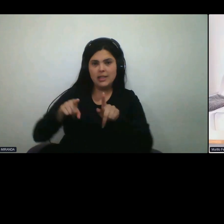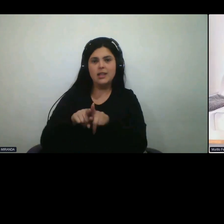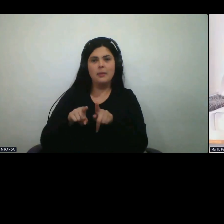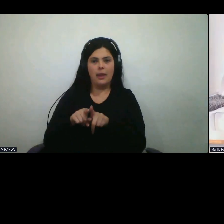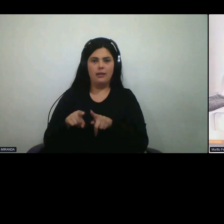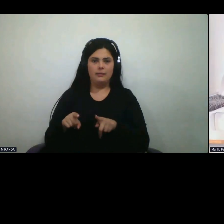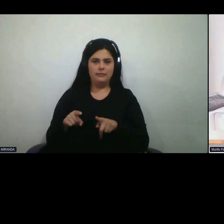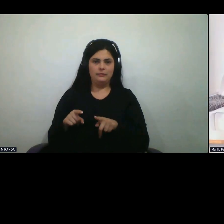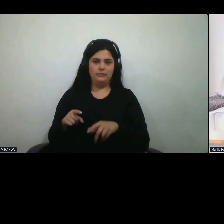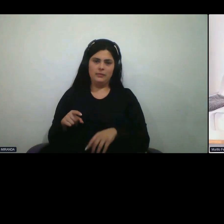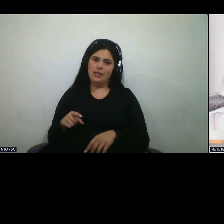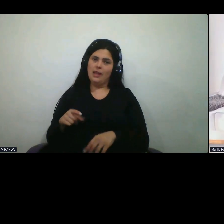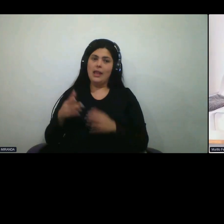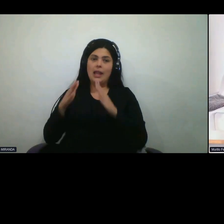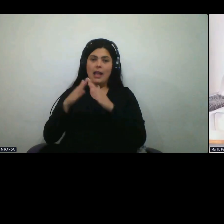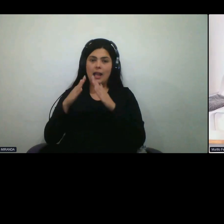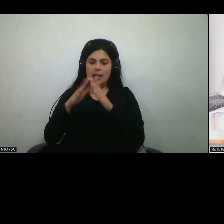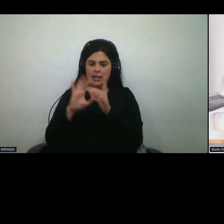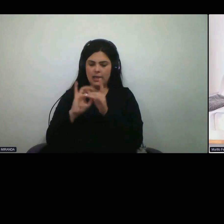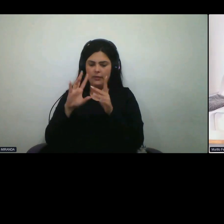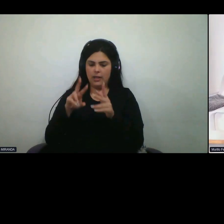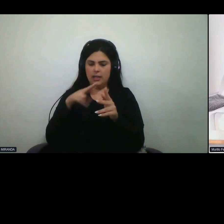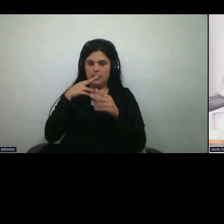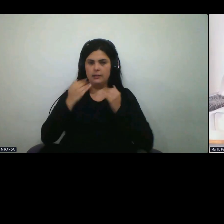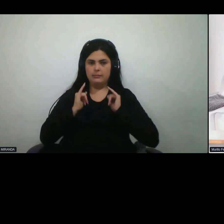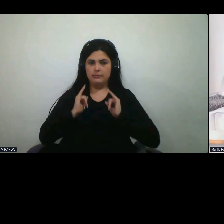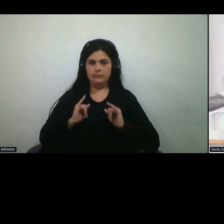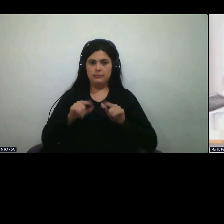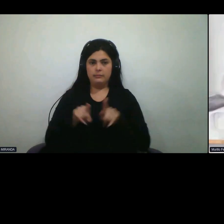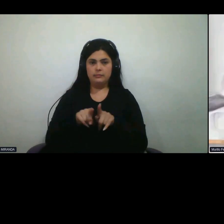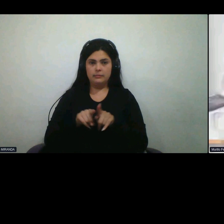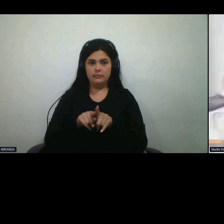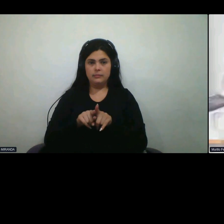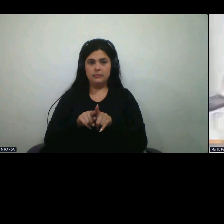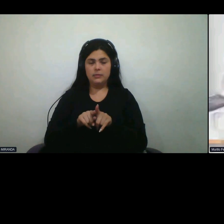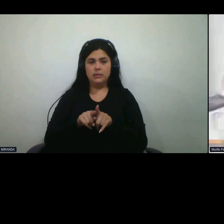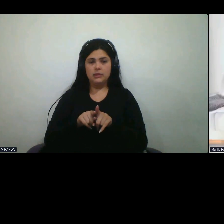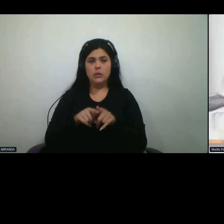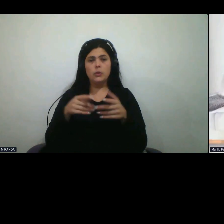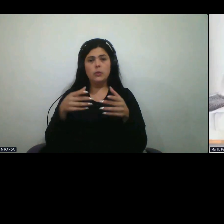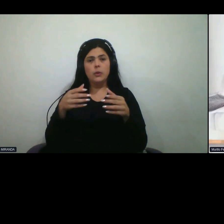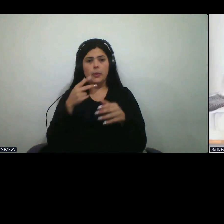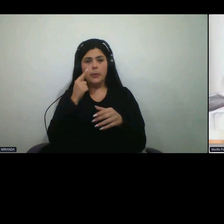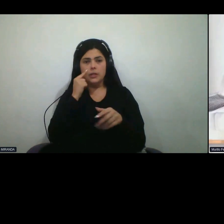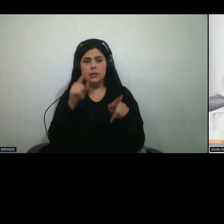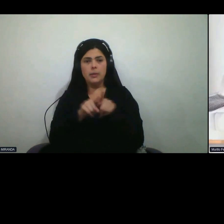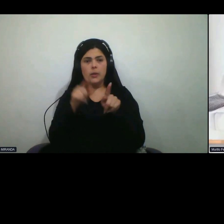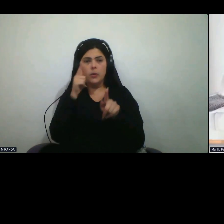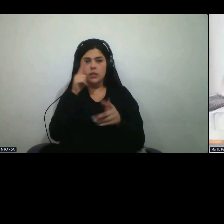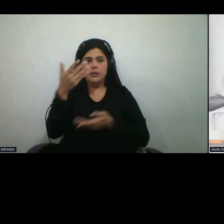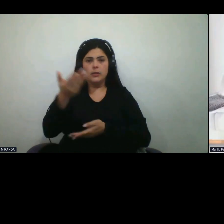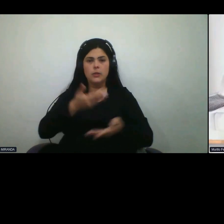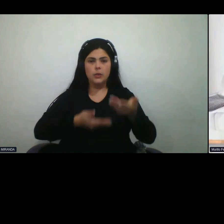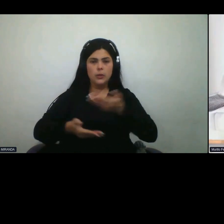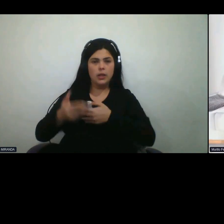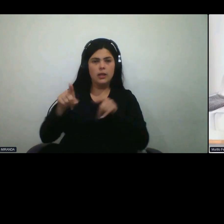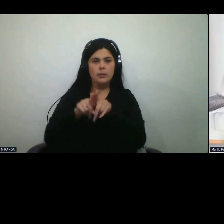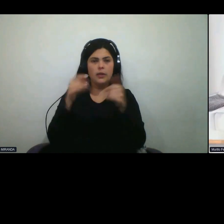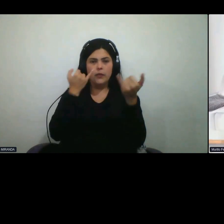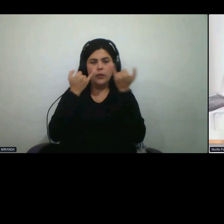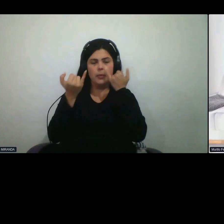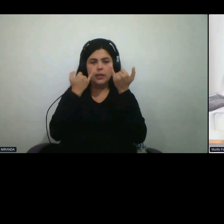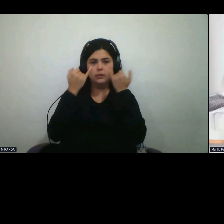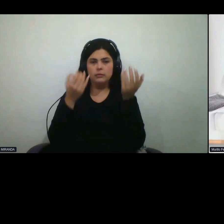Quem está em casa tem um tempo ali para respirar, e quem está ali pessoalmente também conseguir trocar informações e